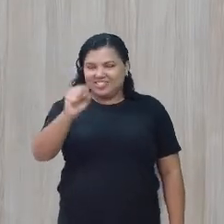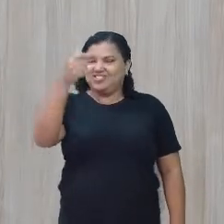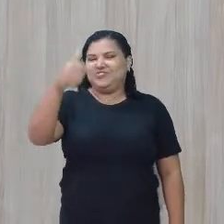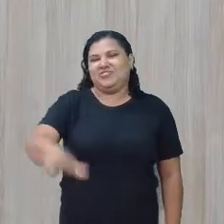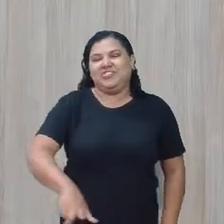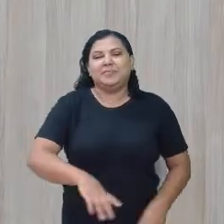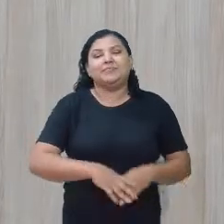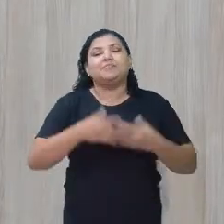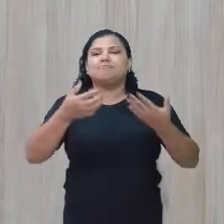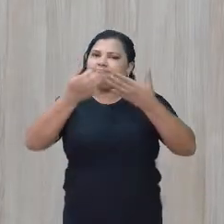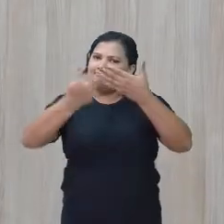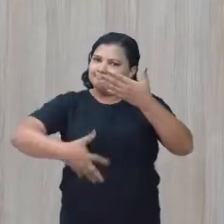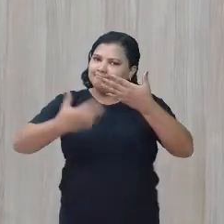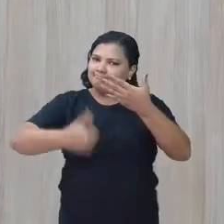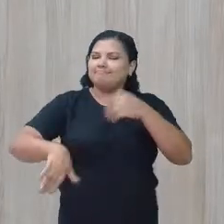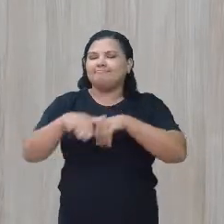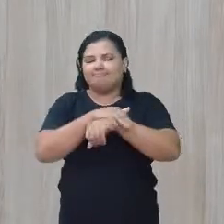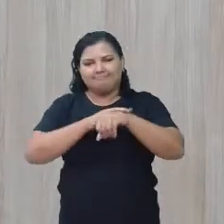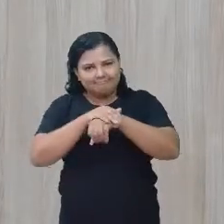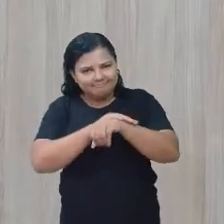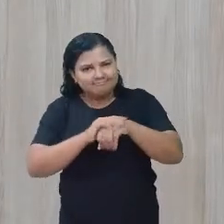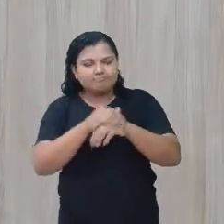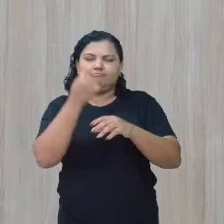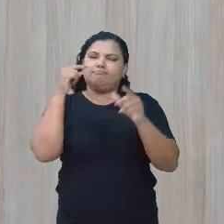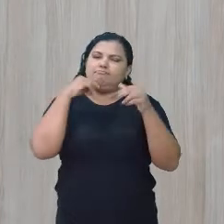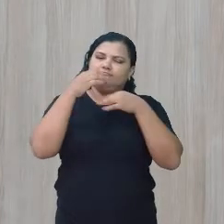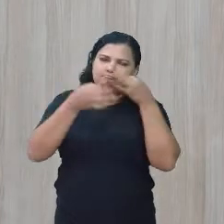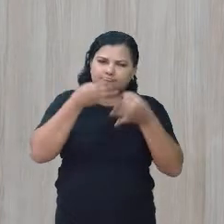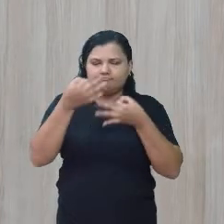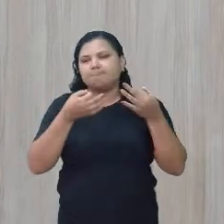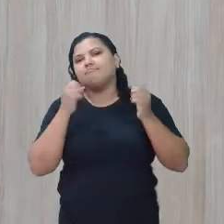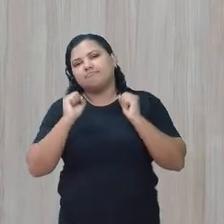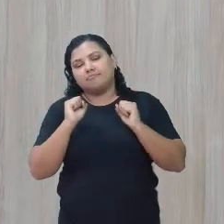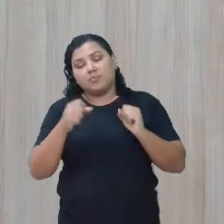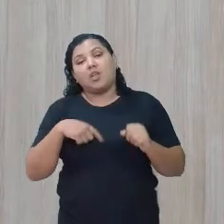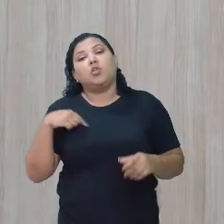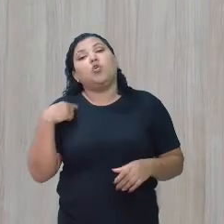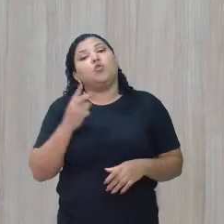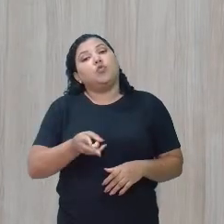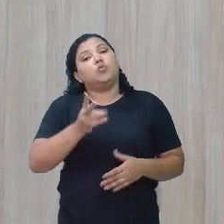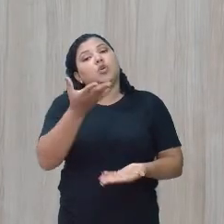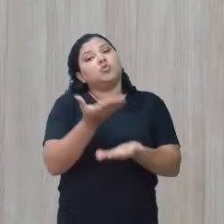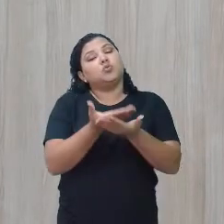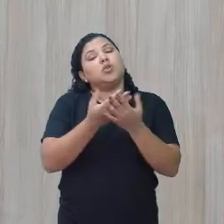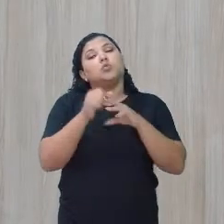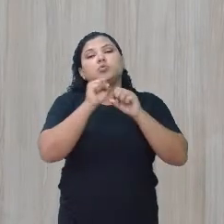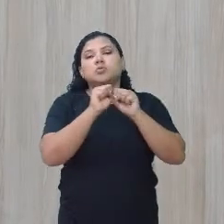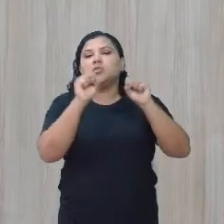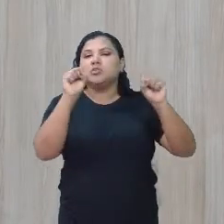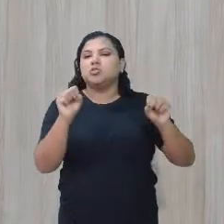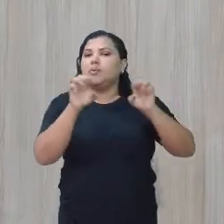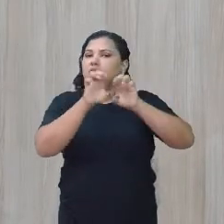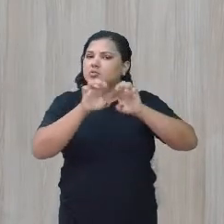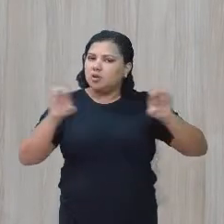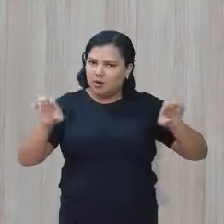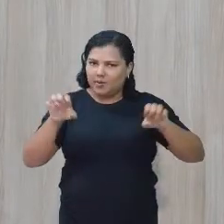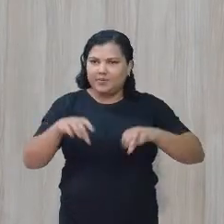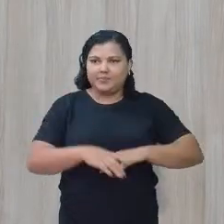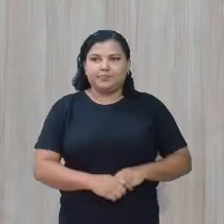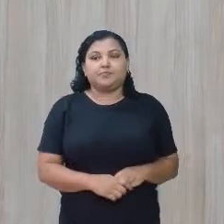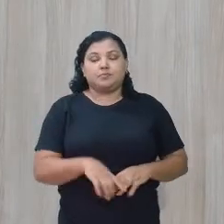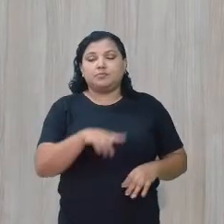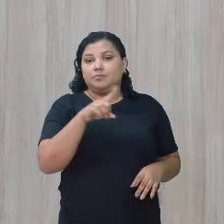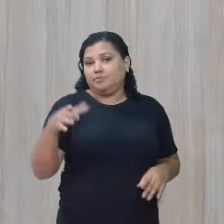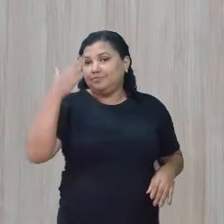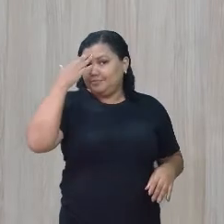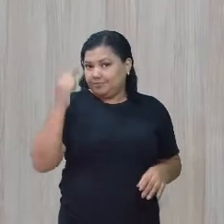chat, comenta sobre a aula, tá bom? A gente vai continuar aí estudando sistema de equação. Você sabe também que você